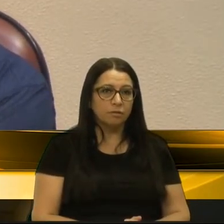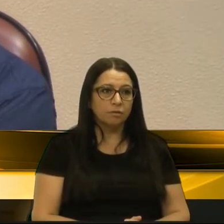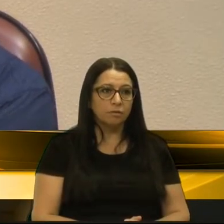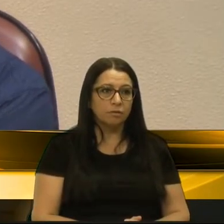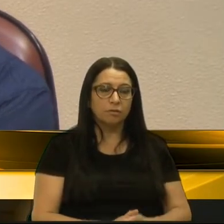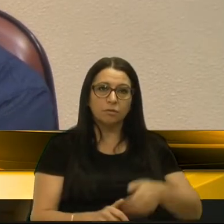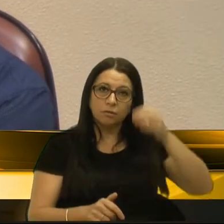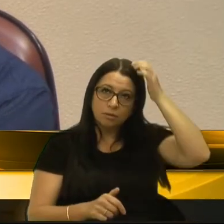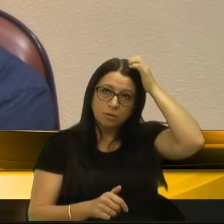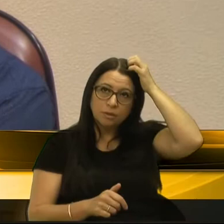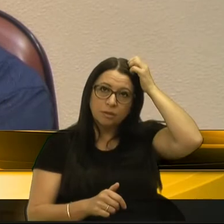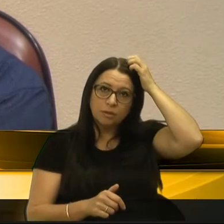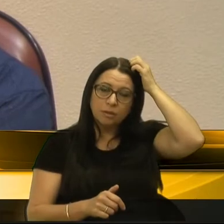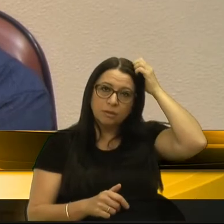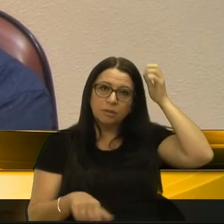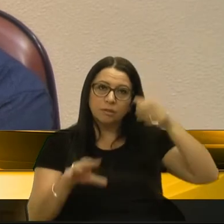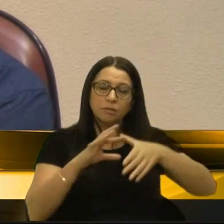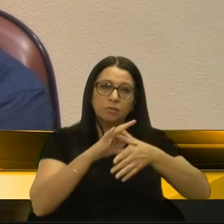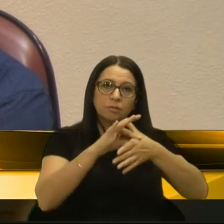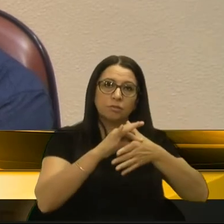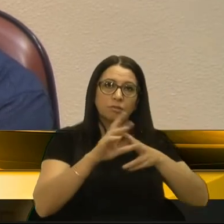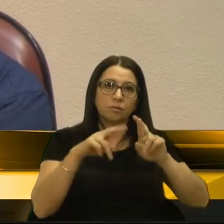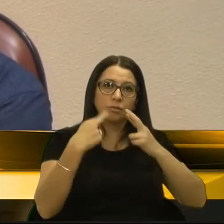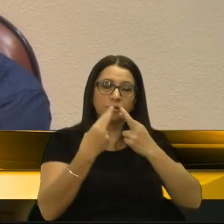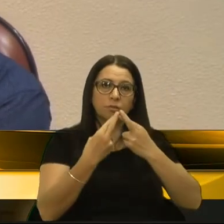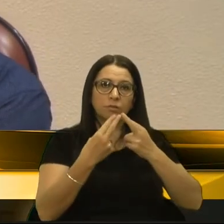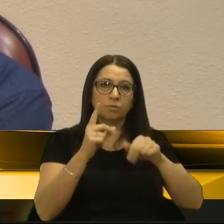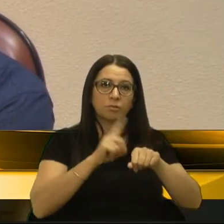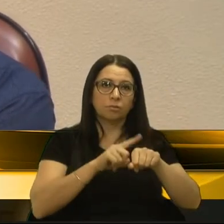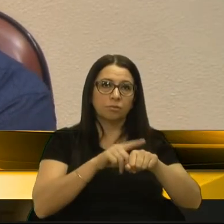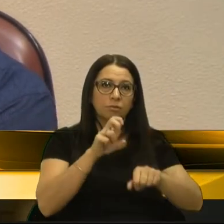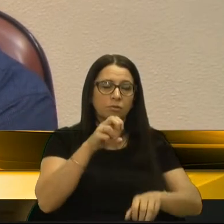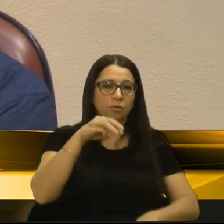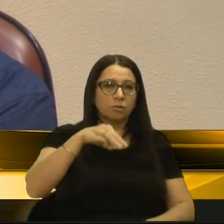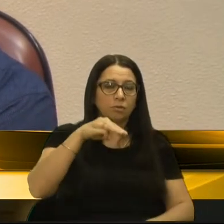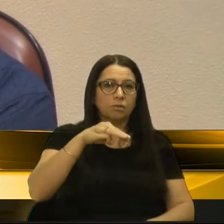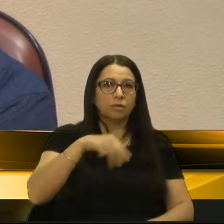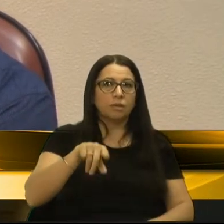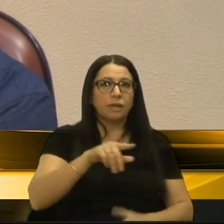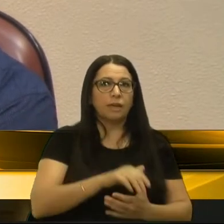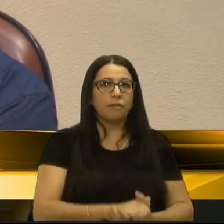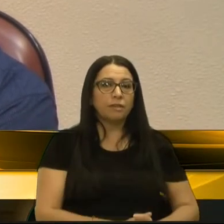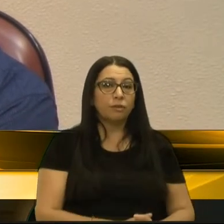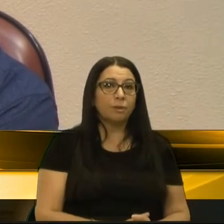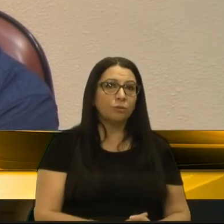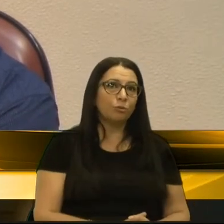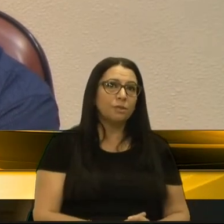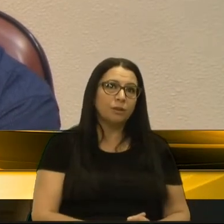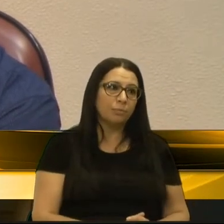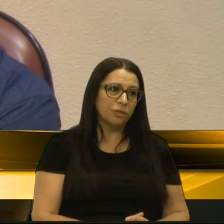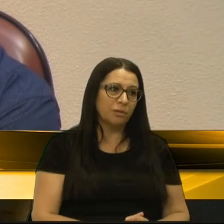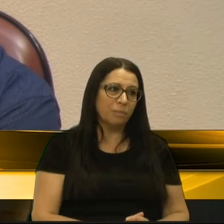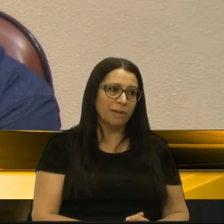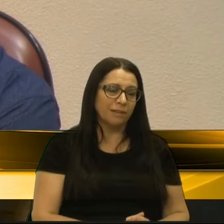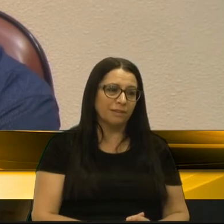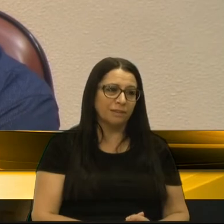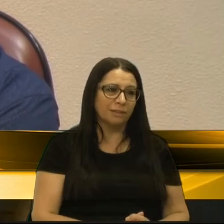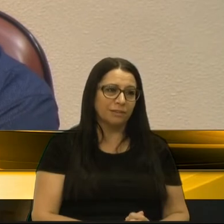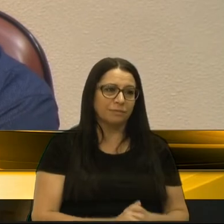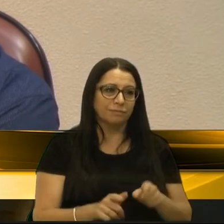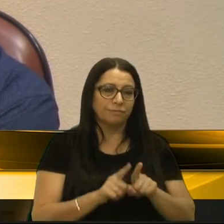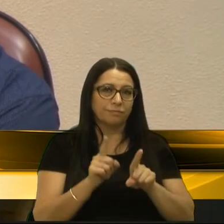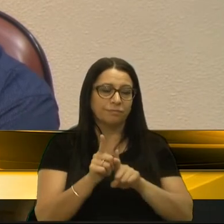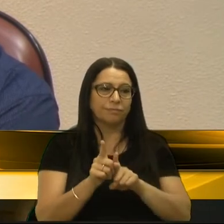Conforme acordo de lideranças, a sessão ordinária abre espaço de 5 minutos para Railine Ribeiro,